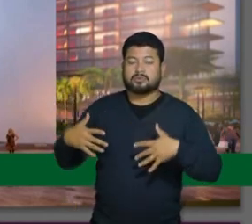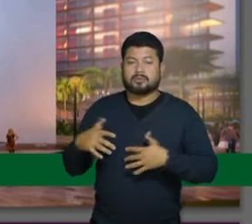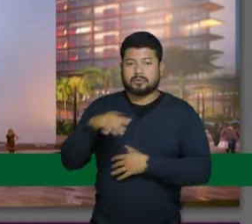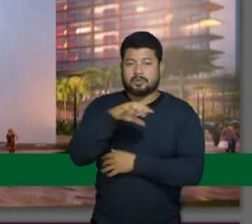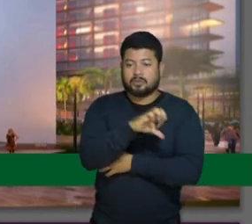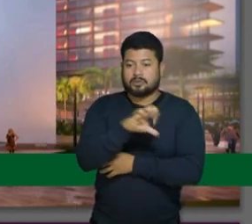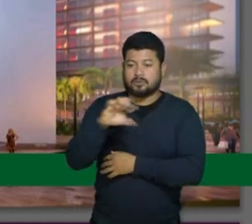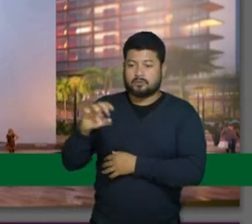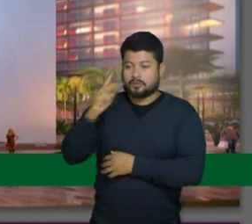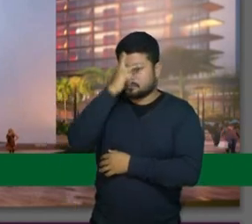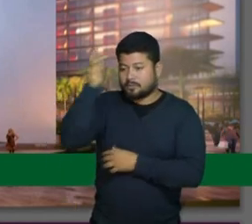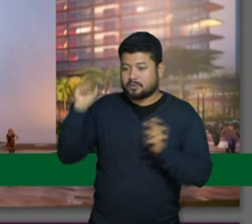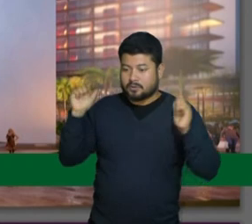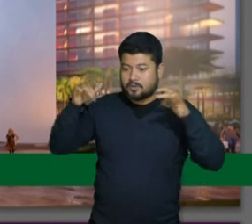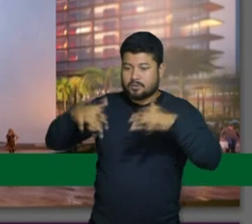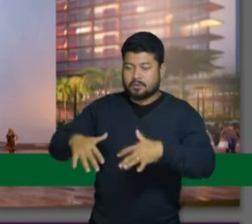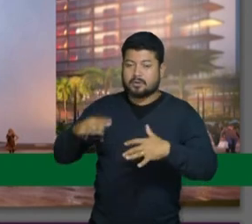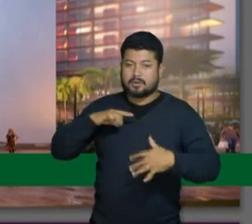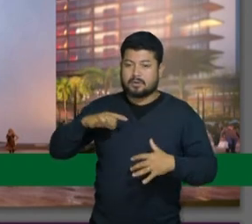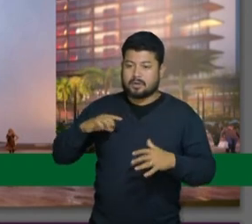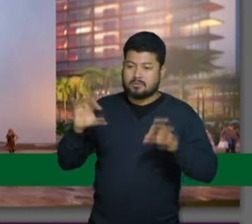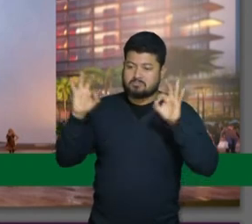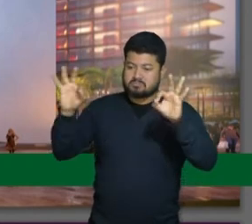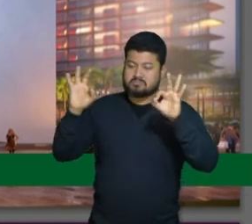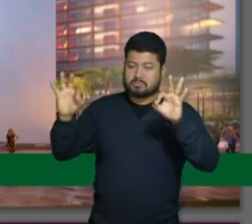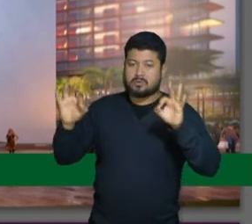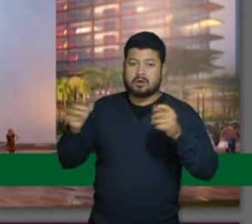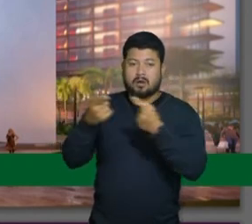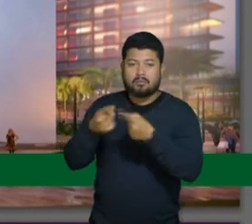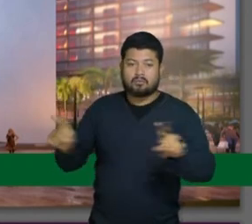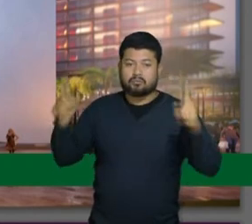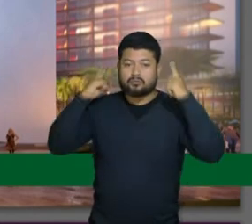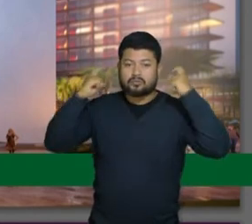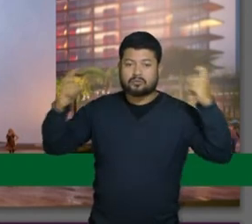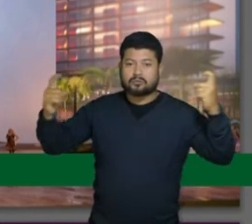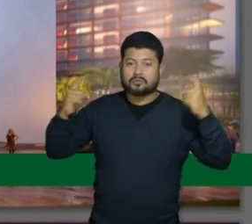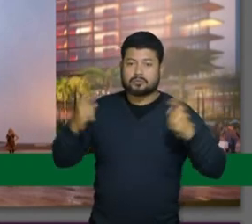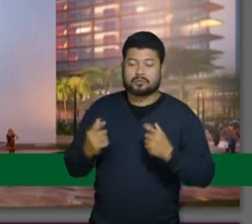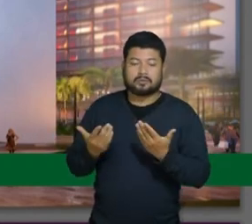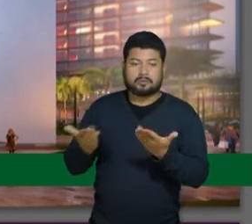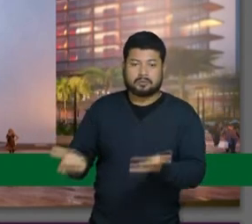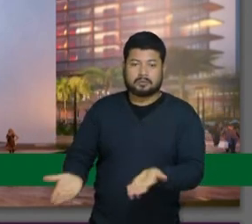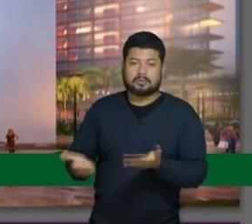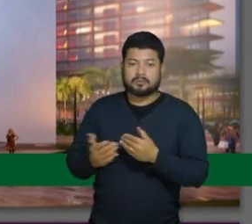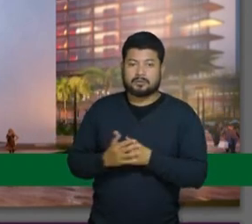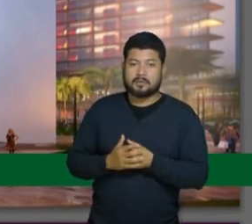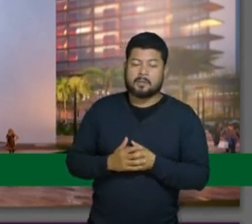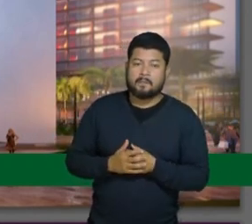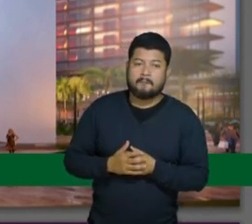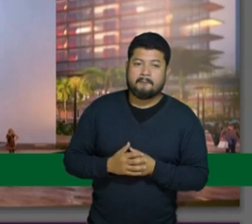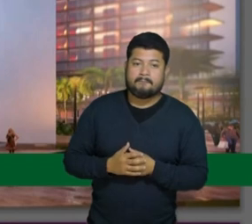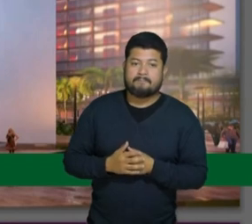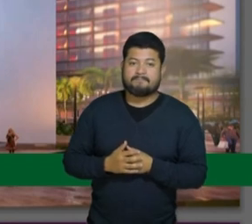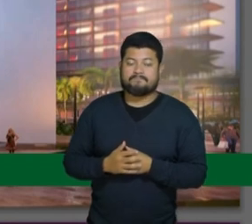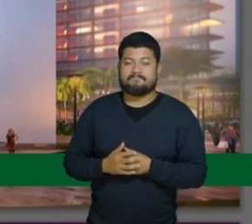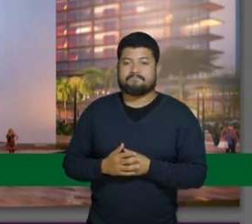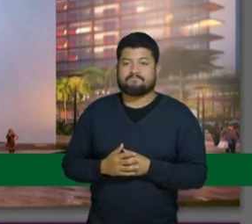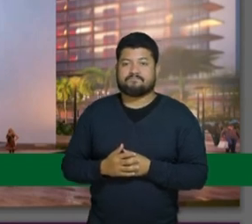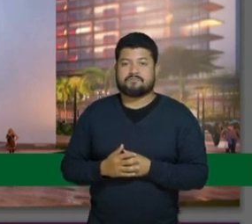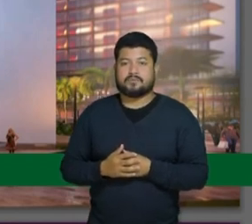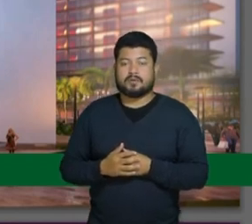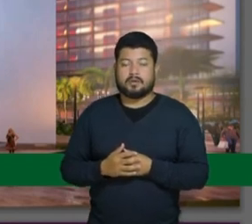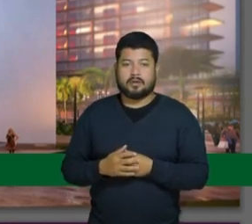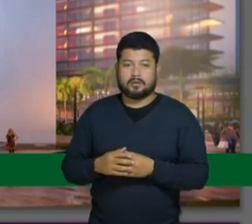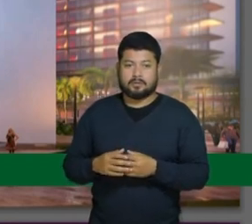de excelência, colocando o Estado de Santa Catarina no circuito internacional de concertos e eventos,